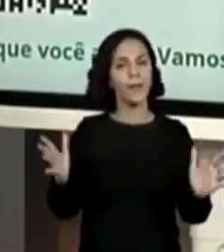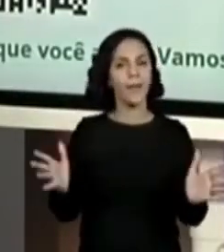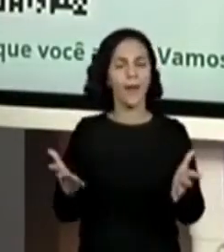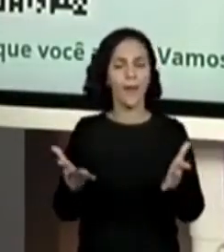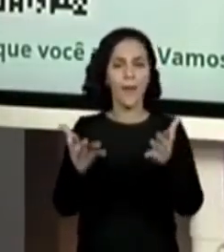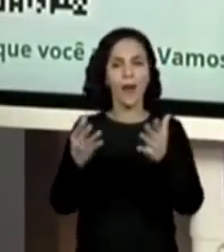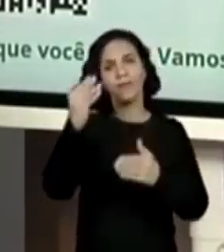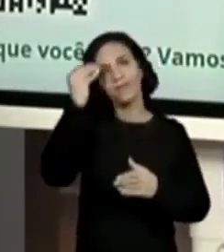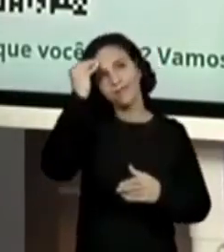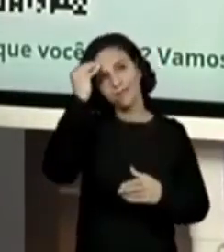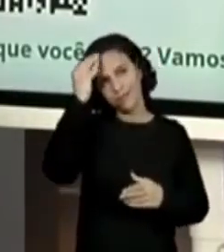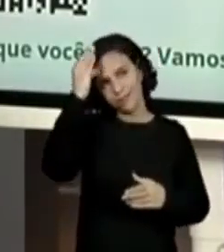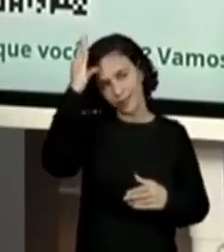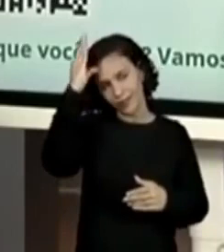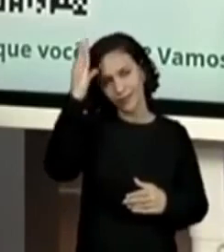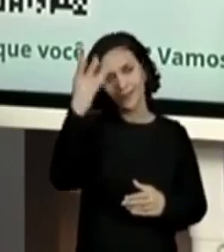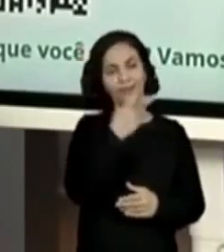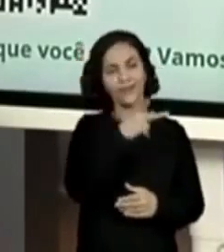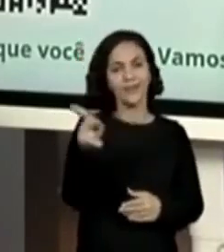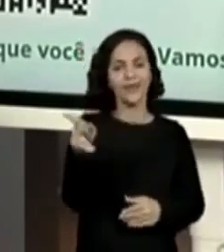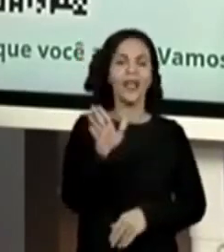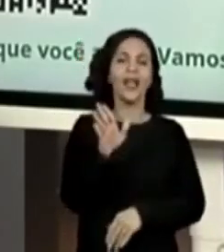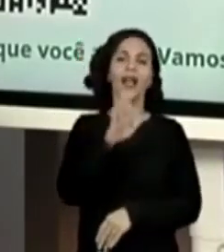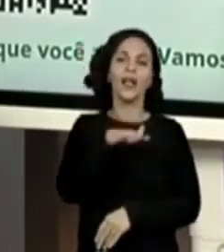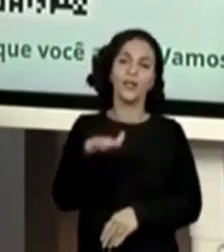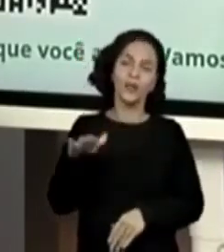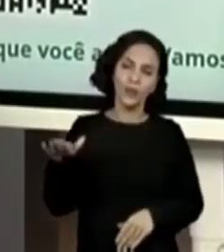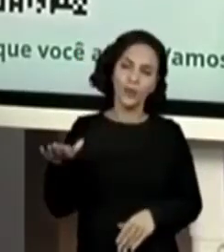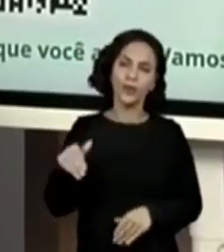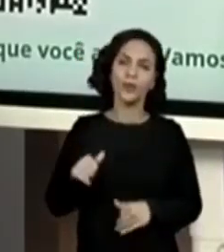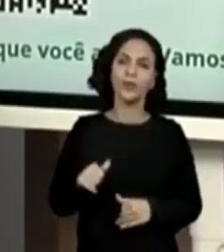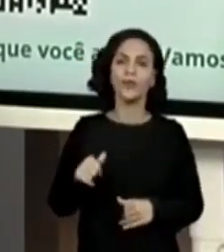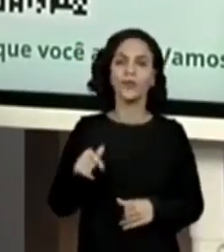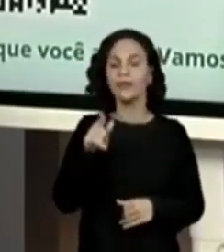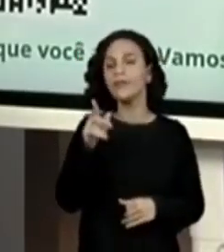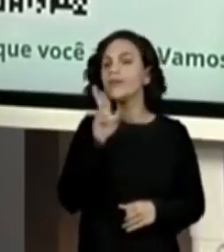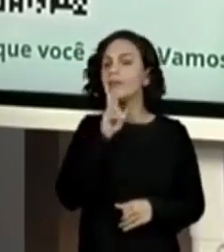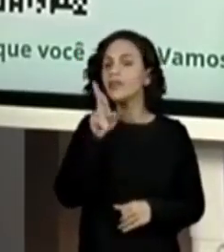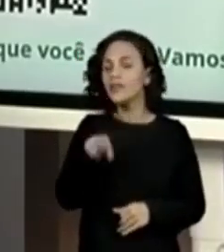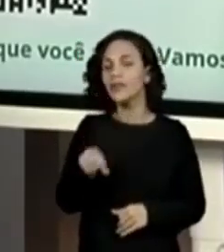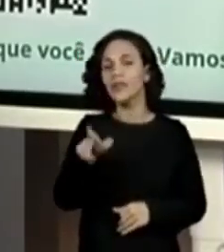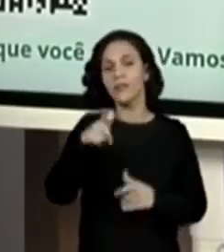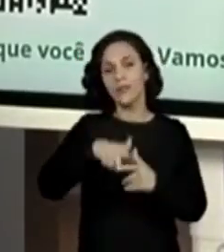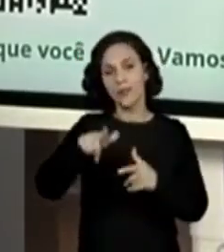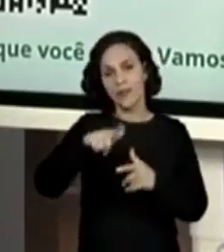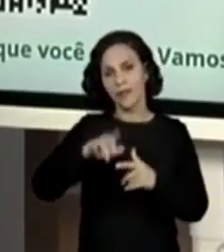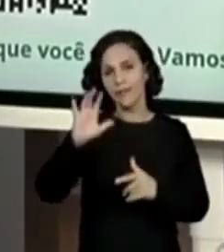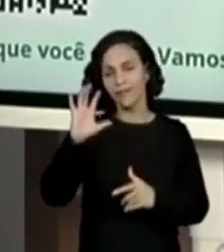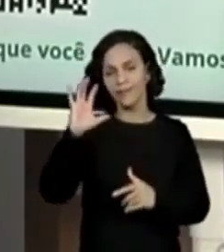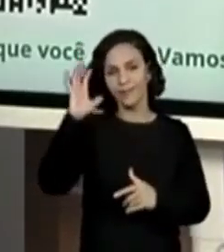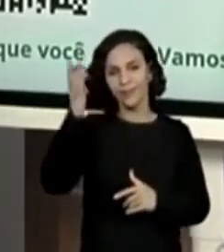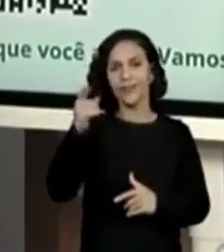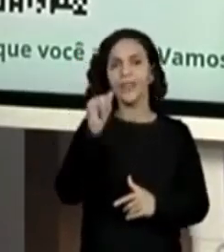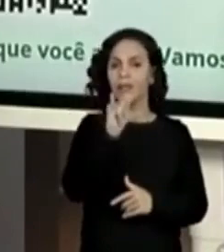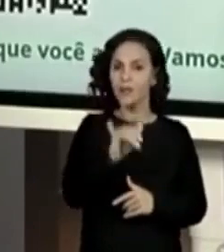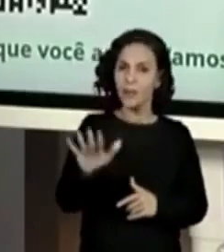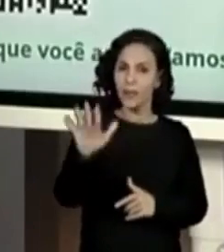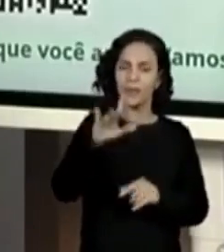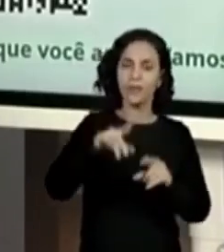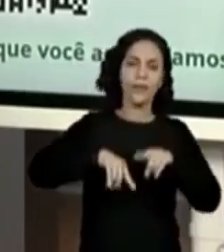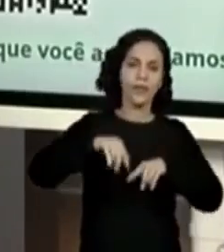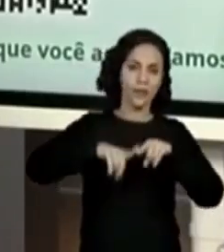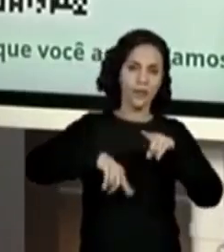os conhecimentos dos seus alunos na resolução de problemas com apoio em imagens e